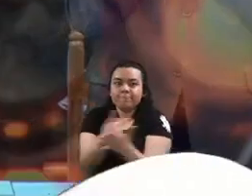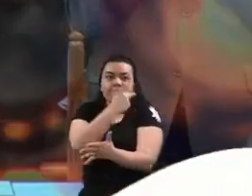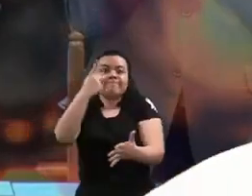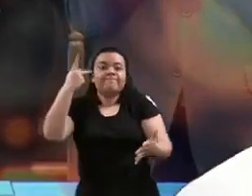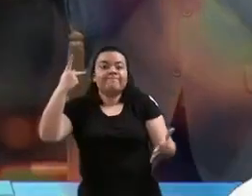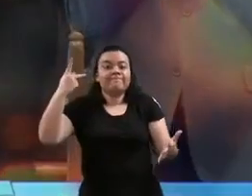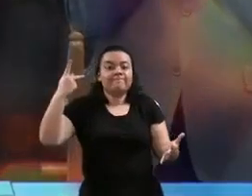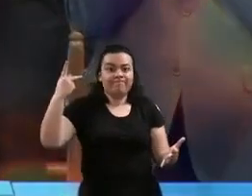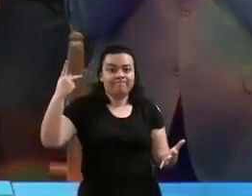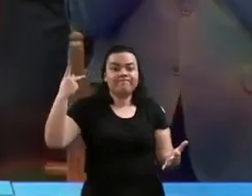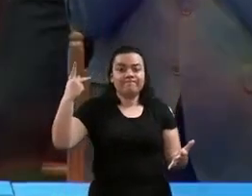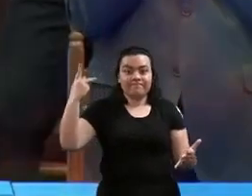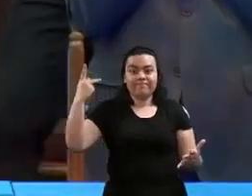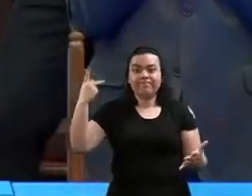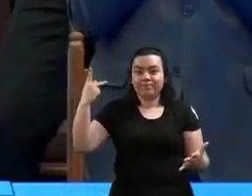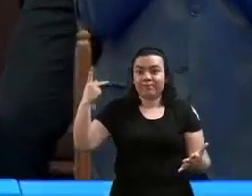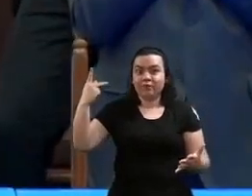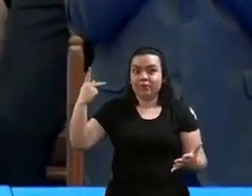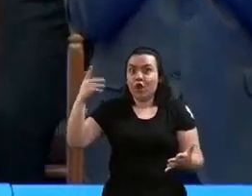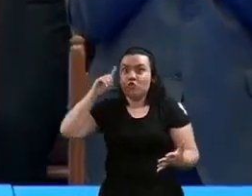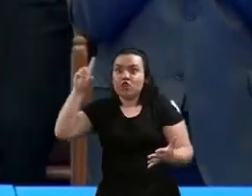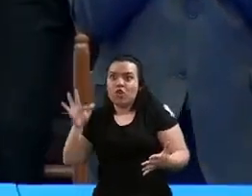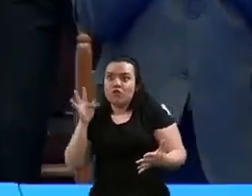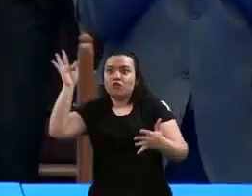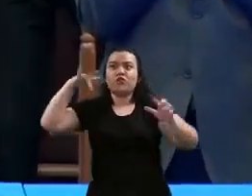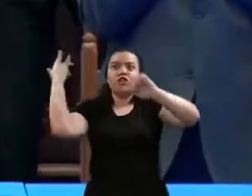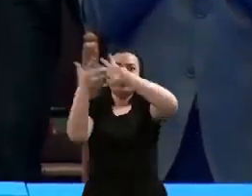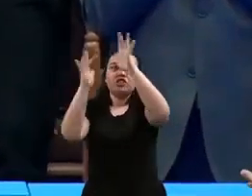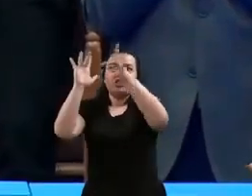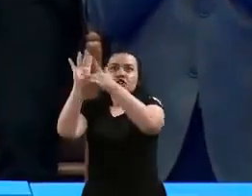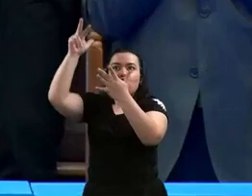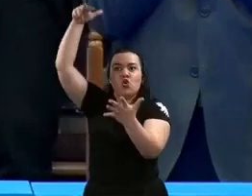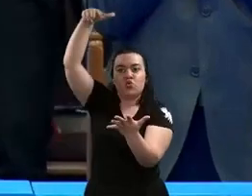assim será a volta do Filho do Homem.